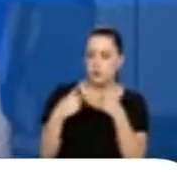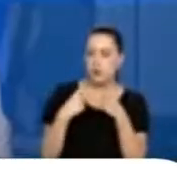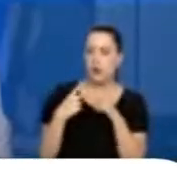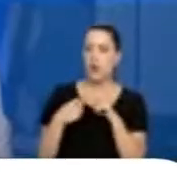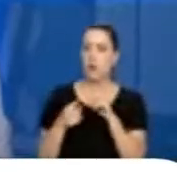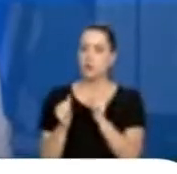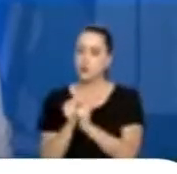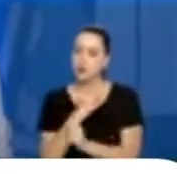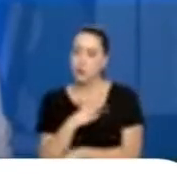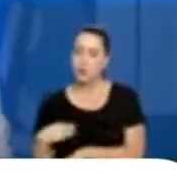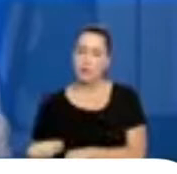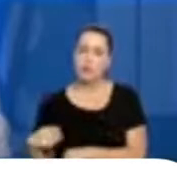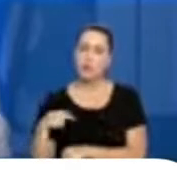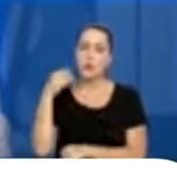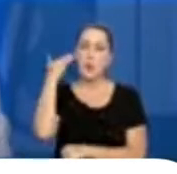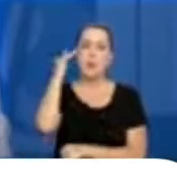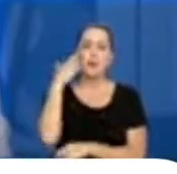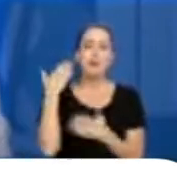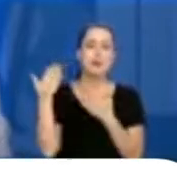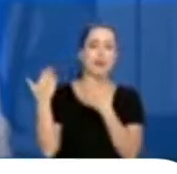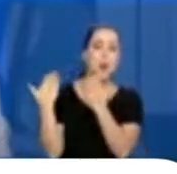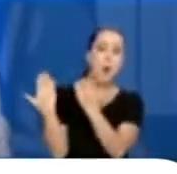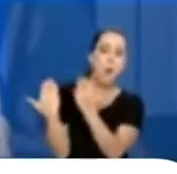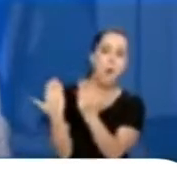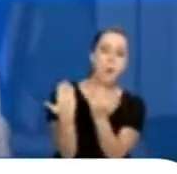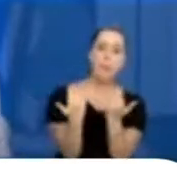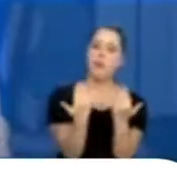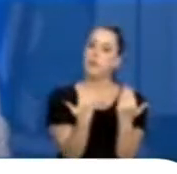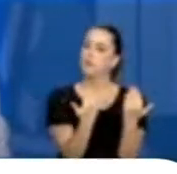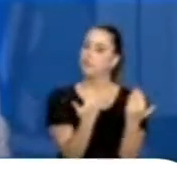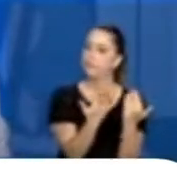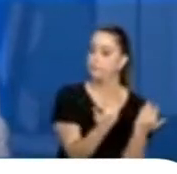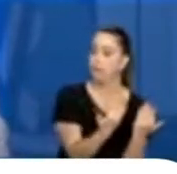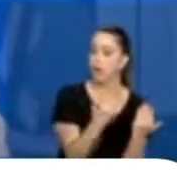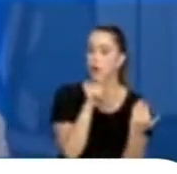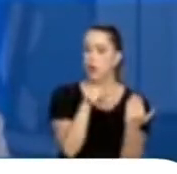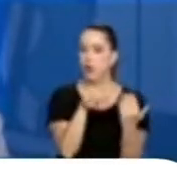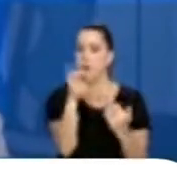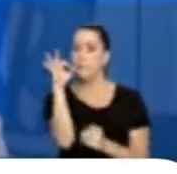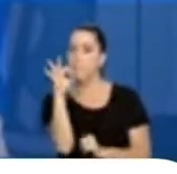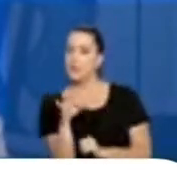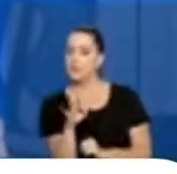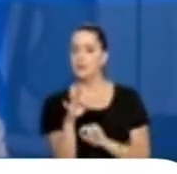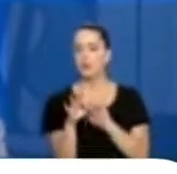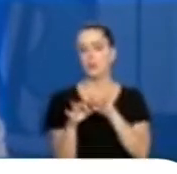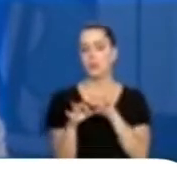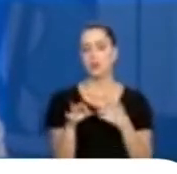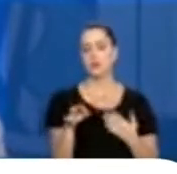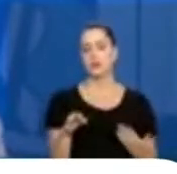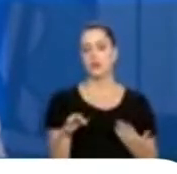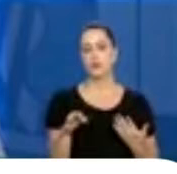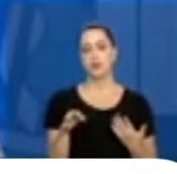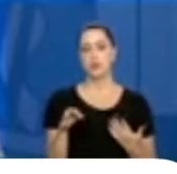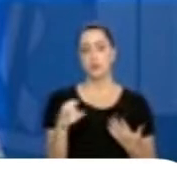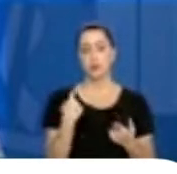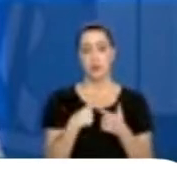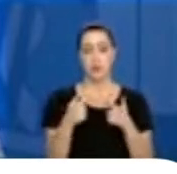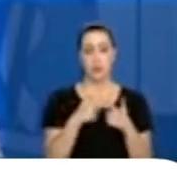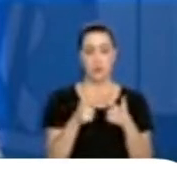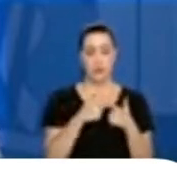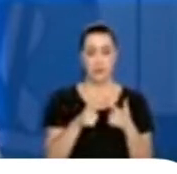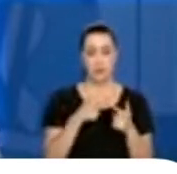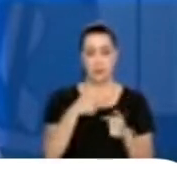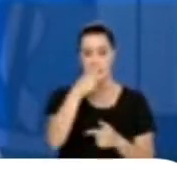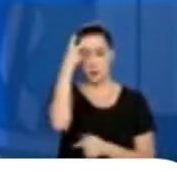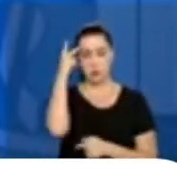pouco melhor a proporcionalidade ou a fração de ocorrência de síndrome respiratória aguda